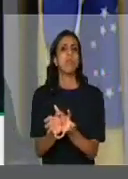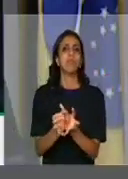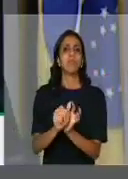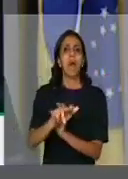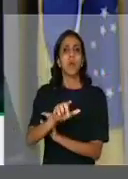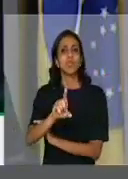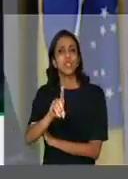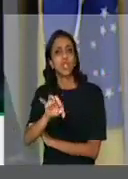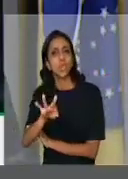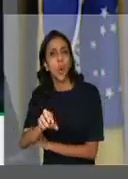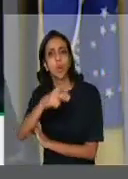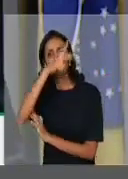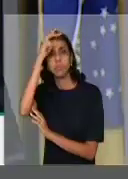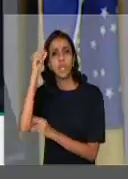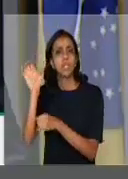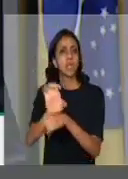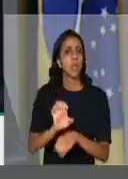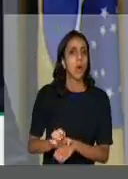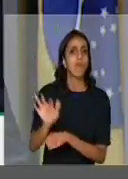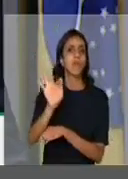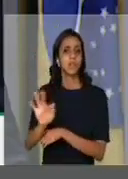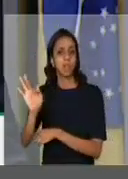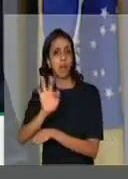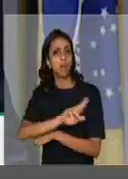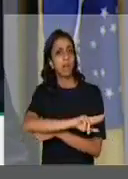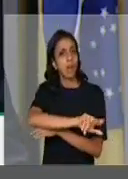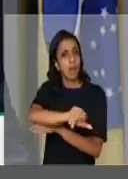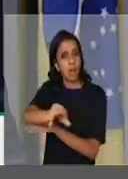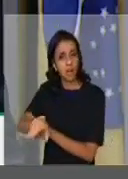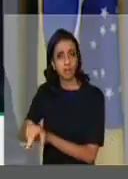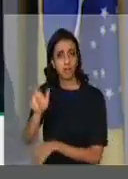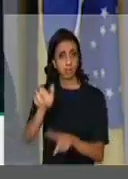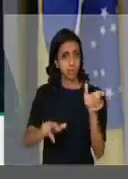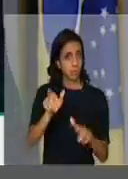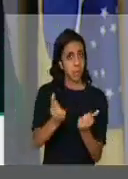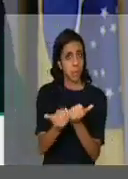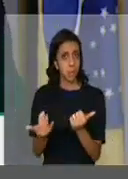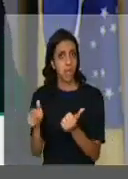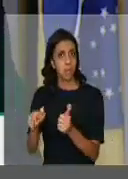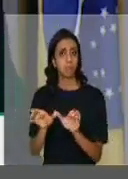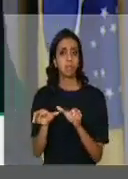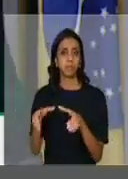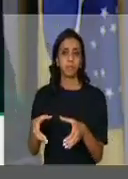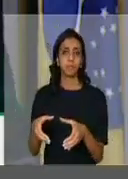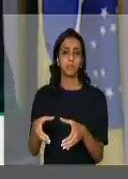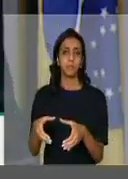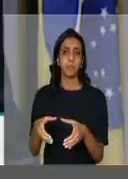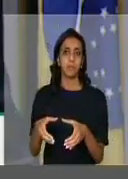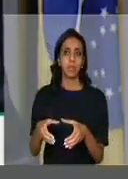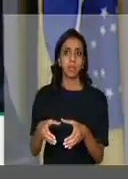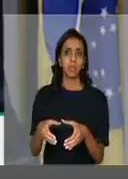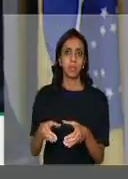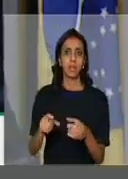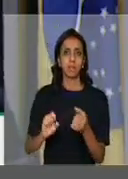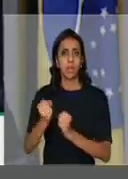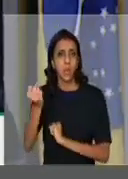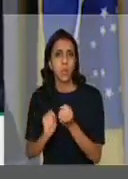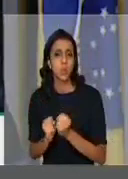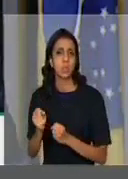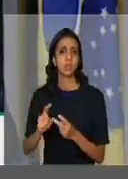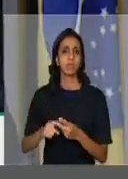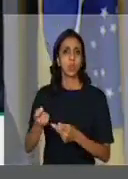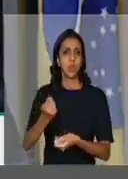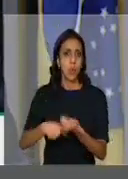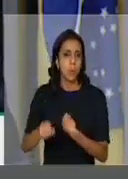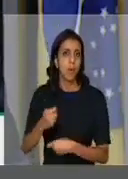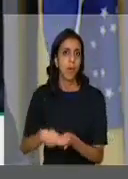de auditores municipais, estaduais, federais, membros das confederações da indústria,